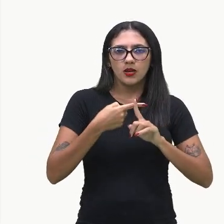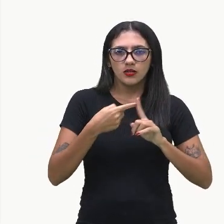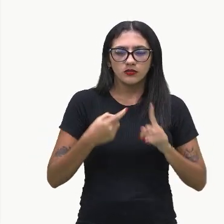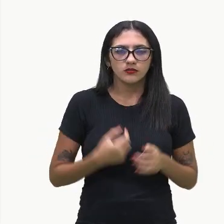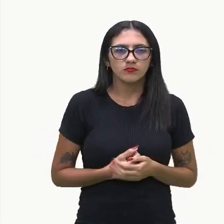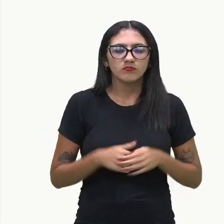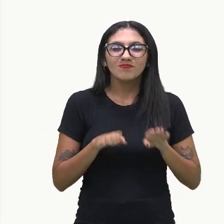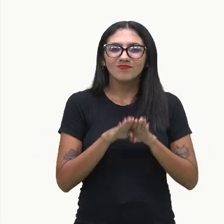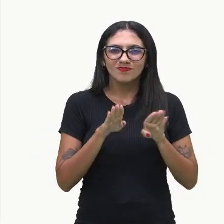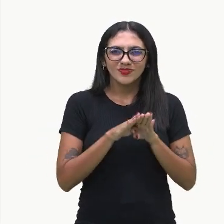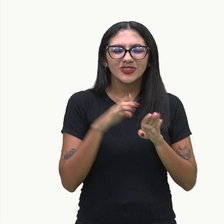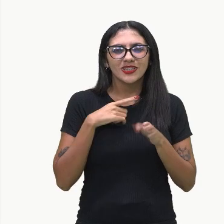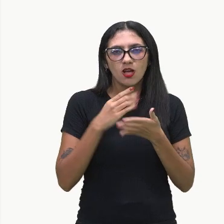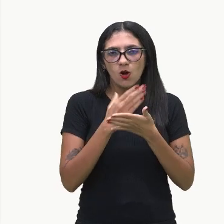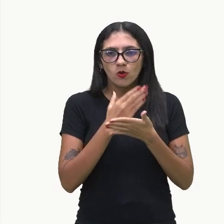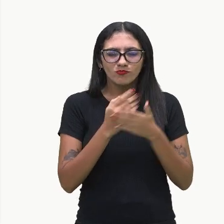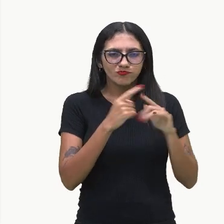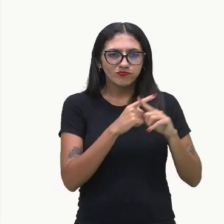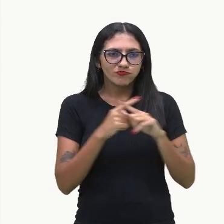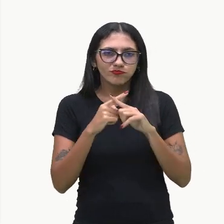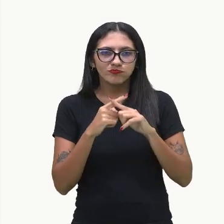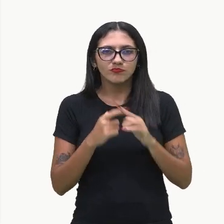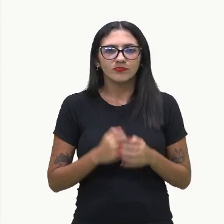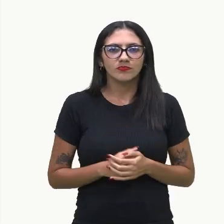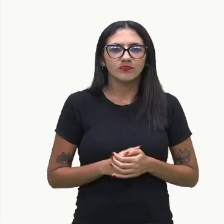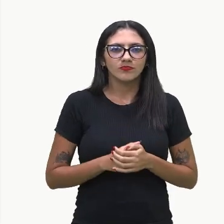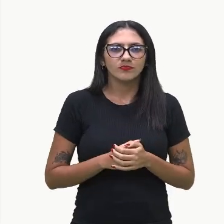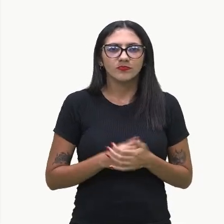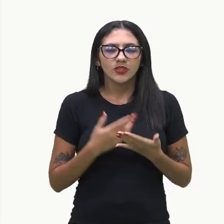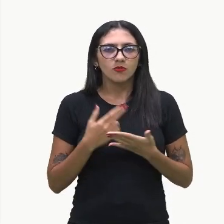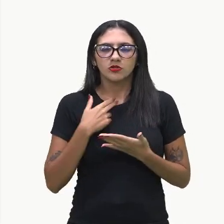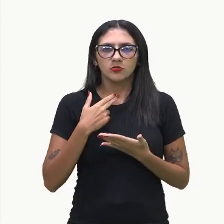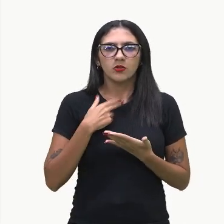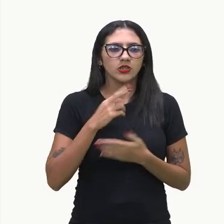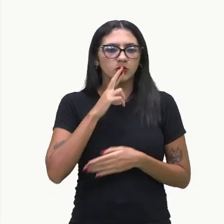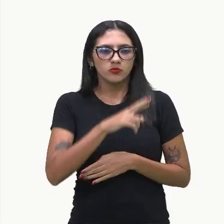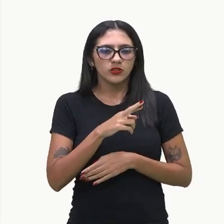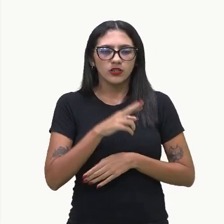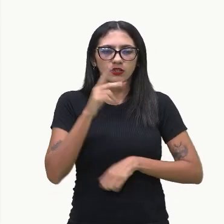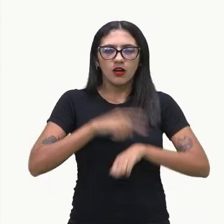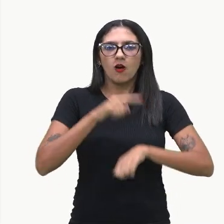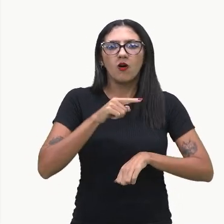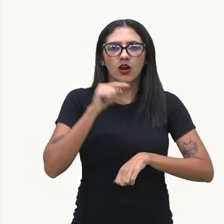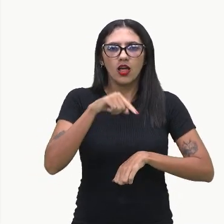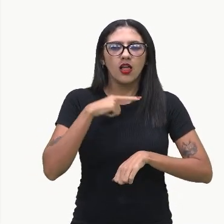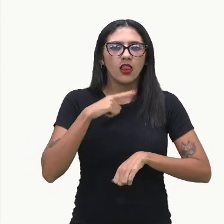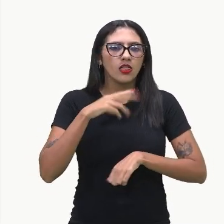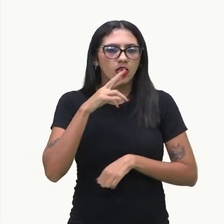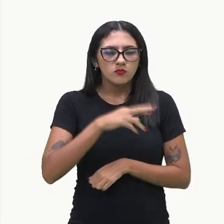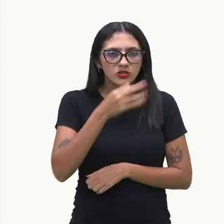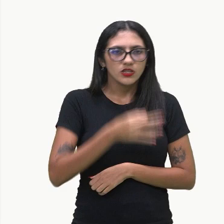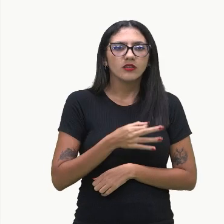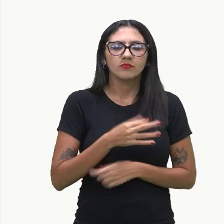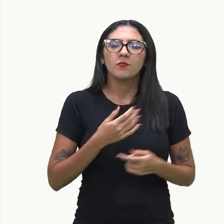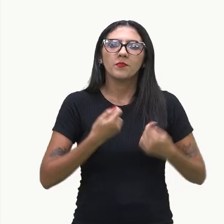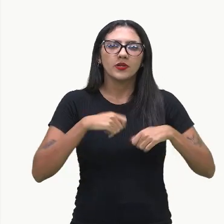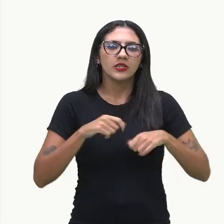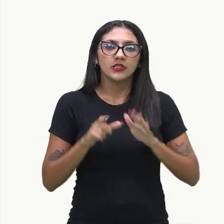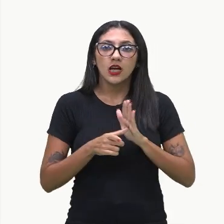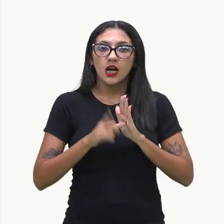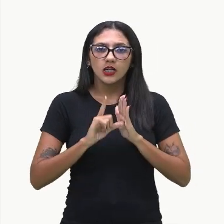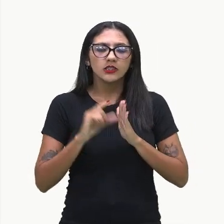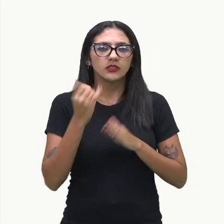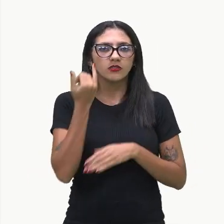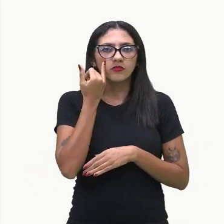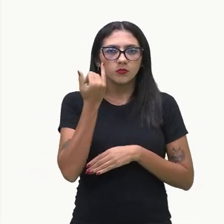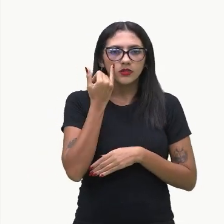que aparecem. Então, nós não podemos afirmar que essa já é a medida. Ok? Nós temos que primeiro ver qual é o valor do x